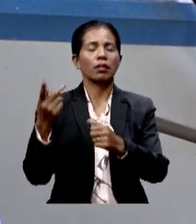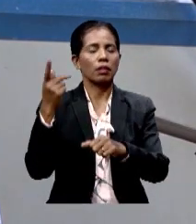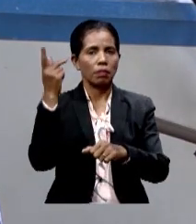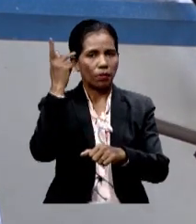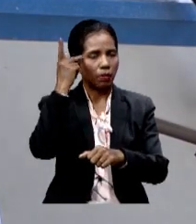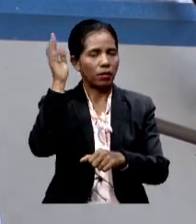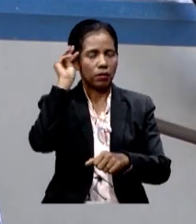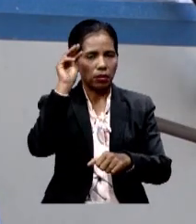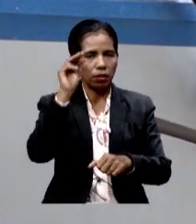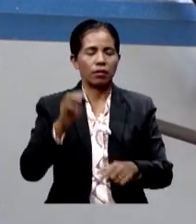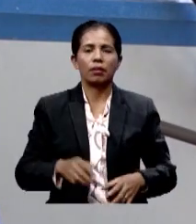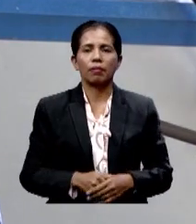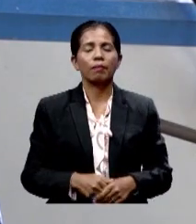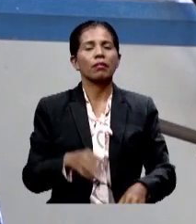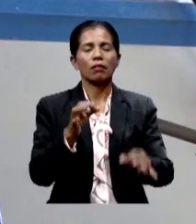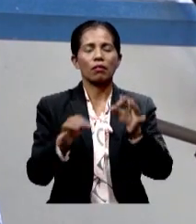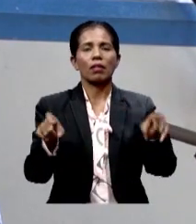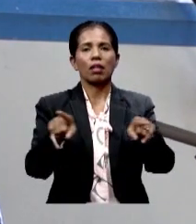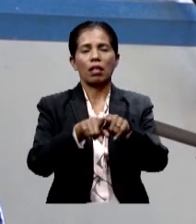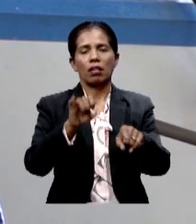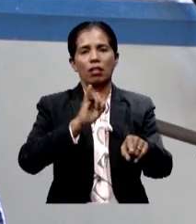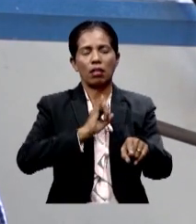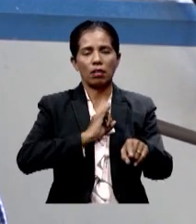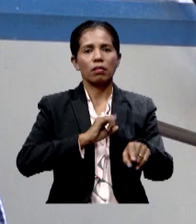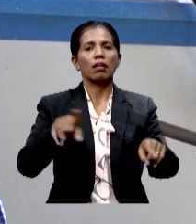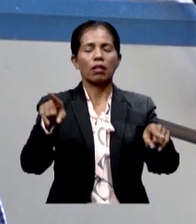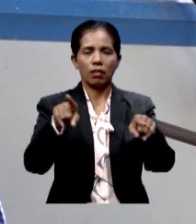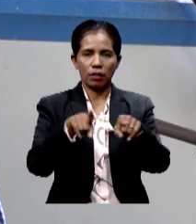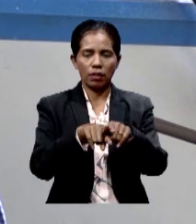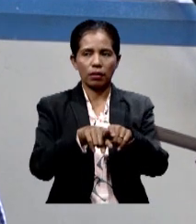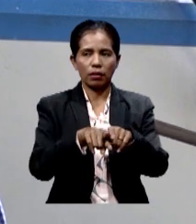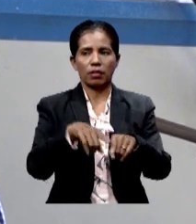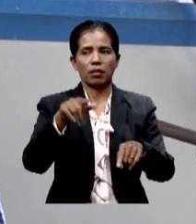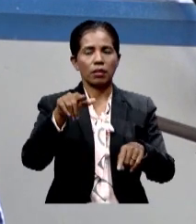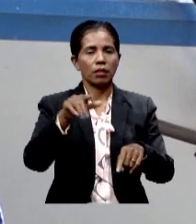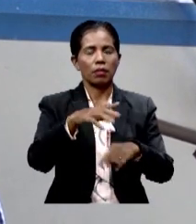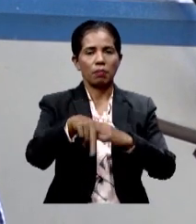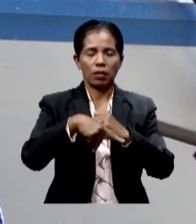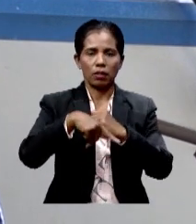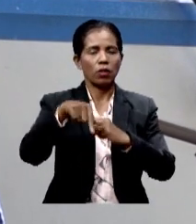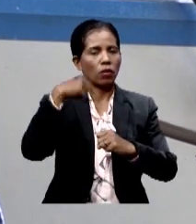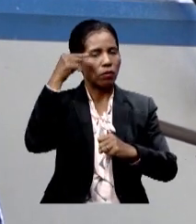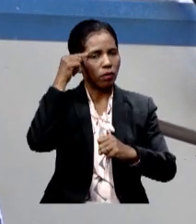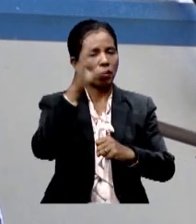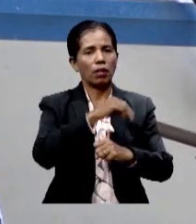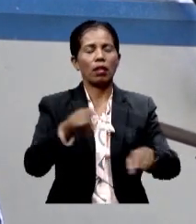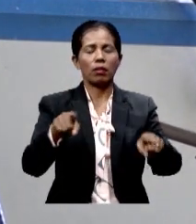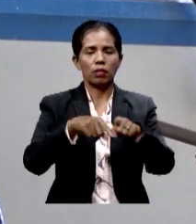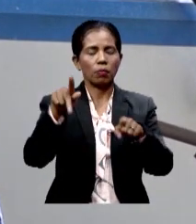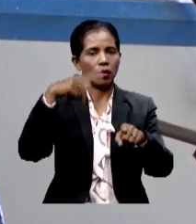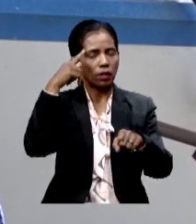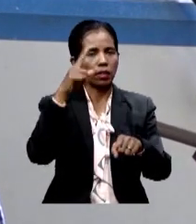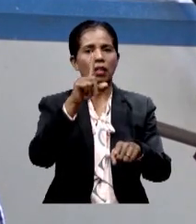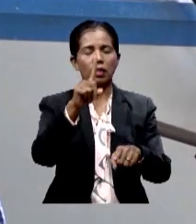primeiro-ministro, mas que há uma nessa pertence à bancada do governo Ninian, há uma posição política aí da